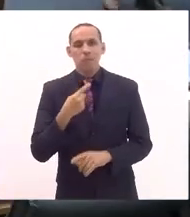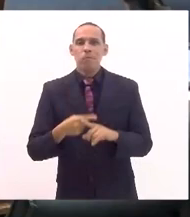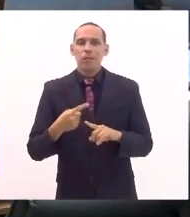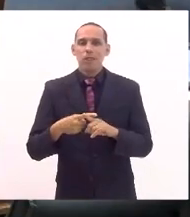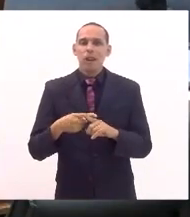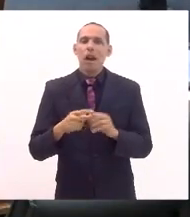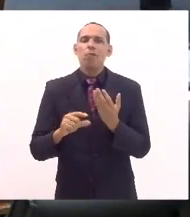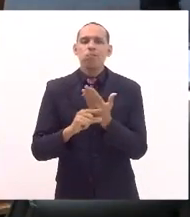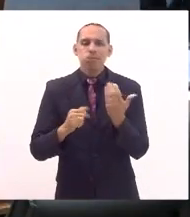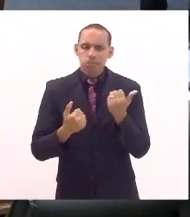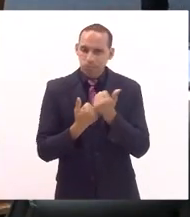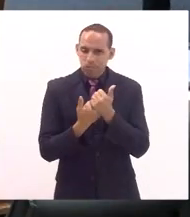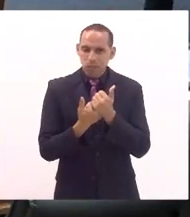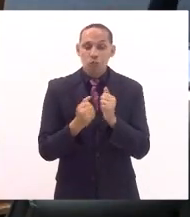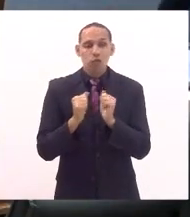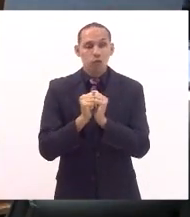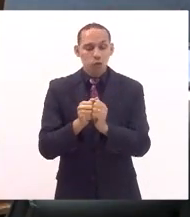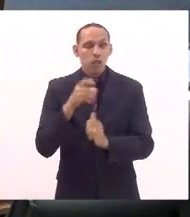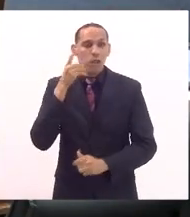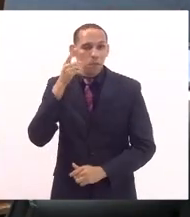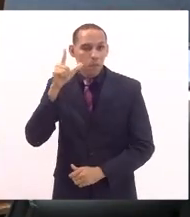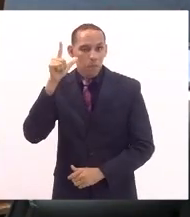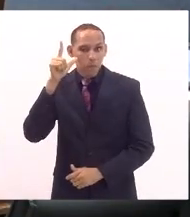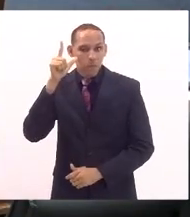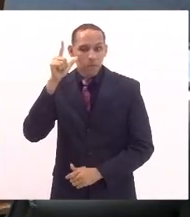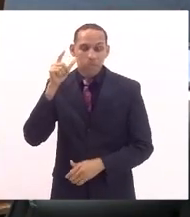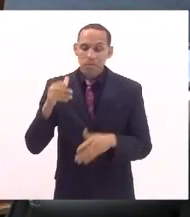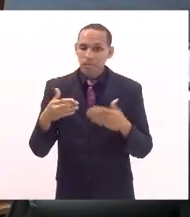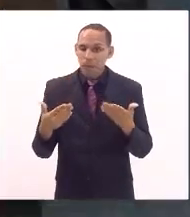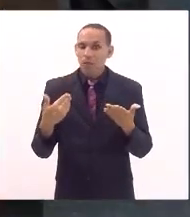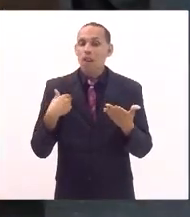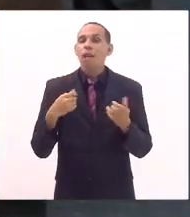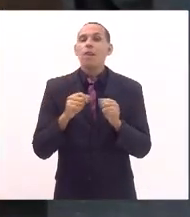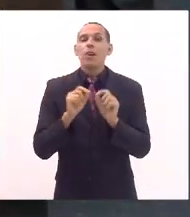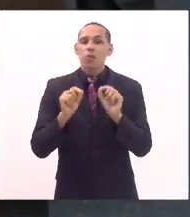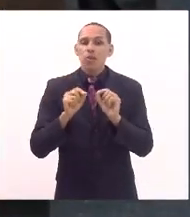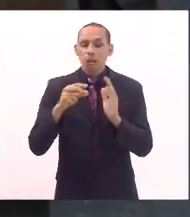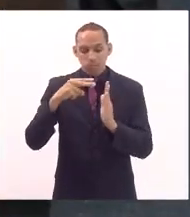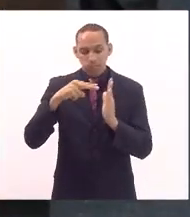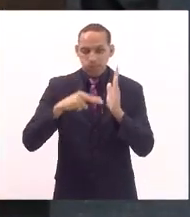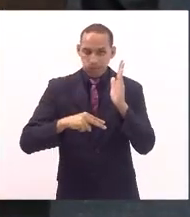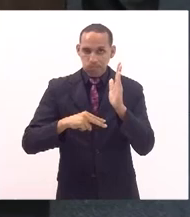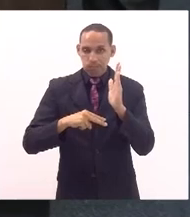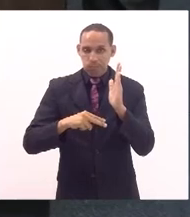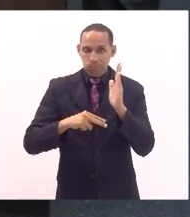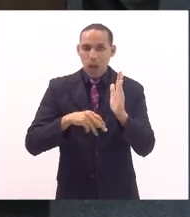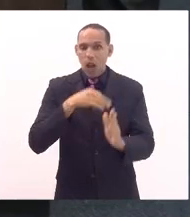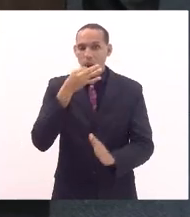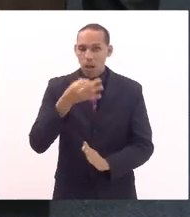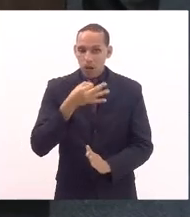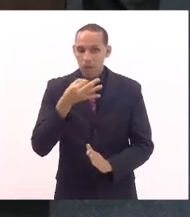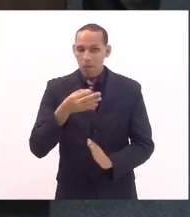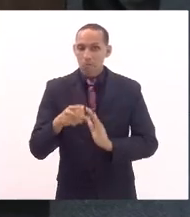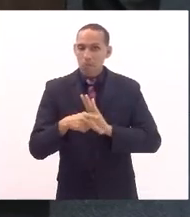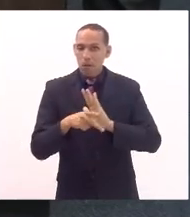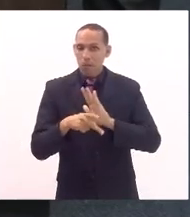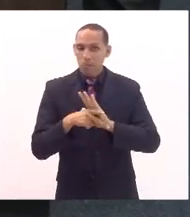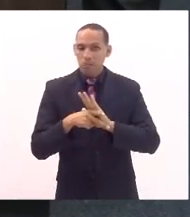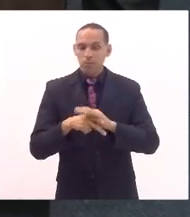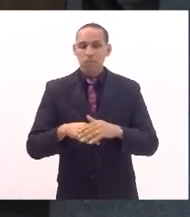é coautor junto com a deputada Lucinha Então o que eu vou fazer vai ser ler o parecer